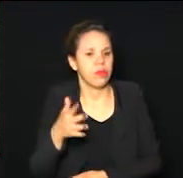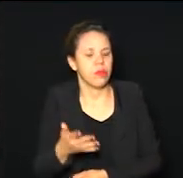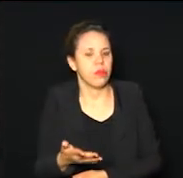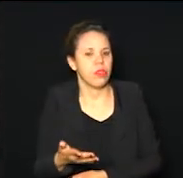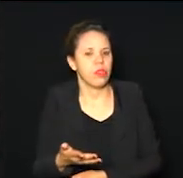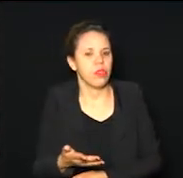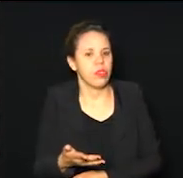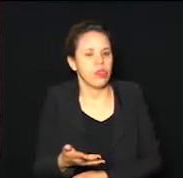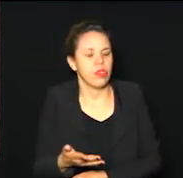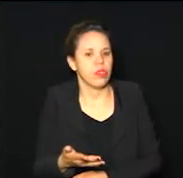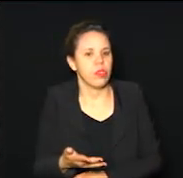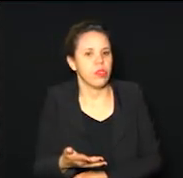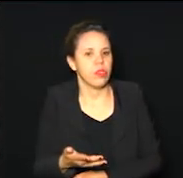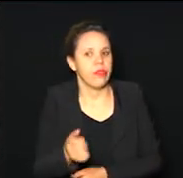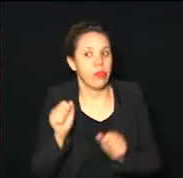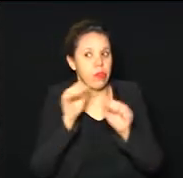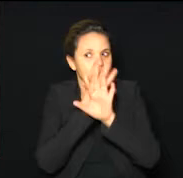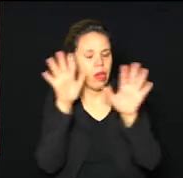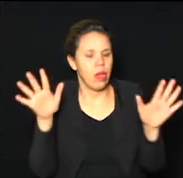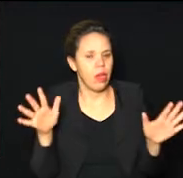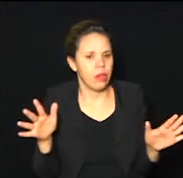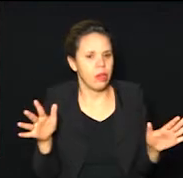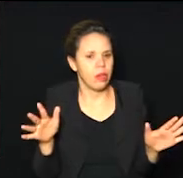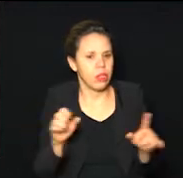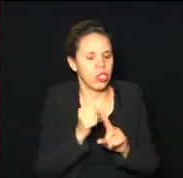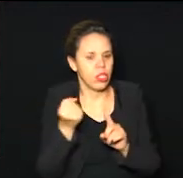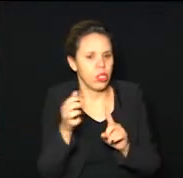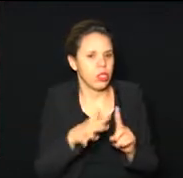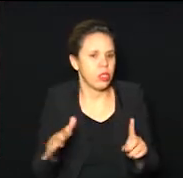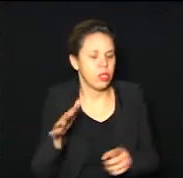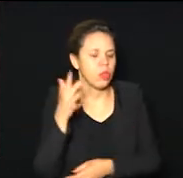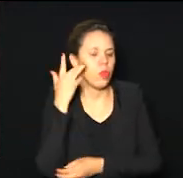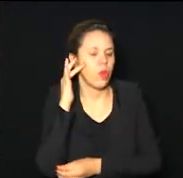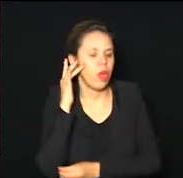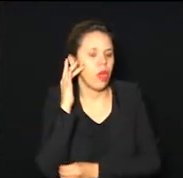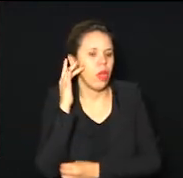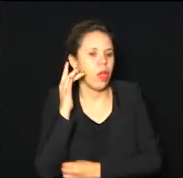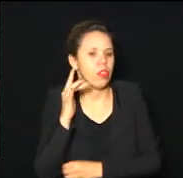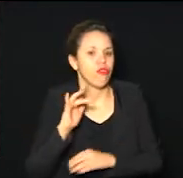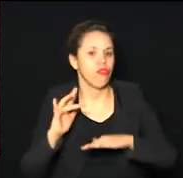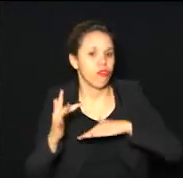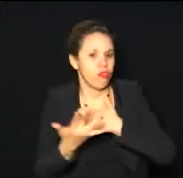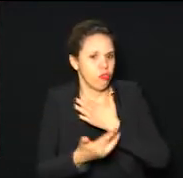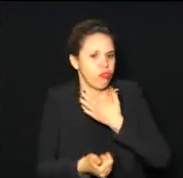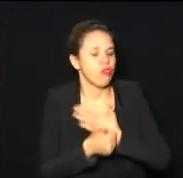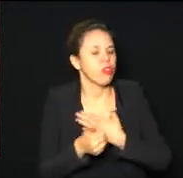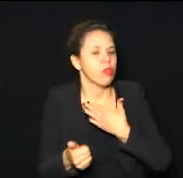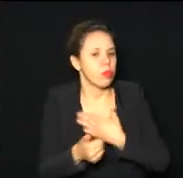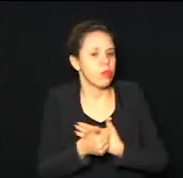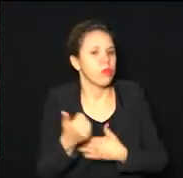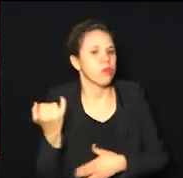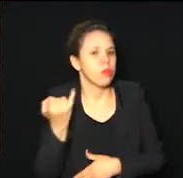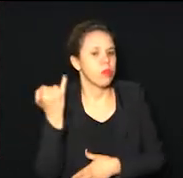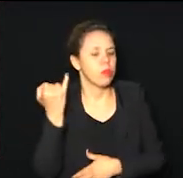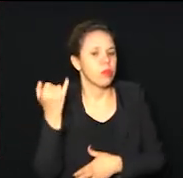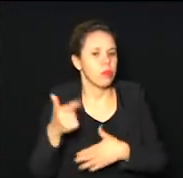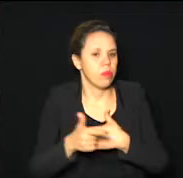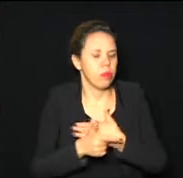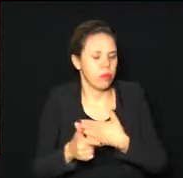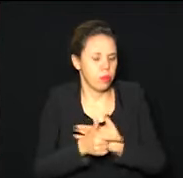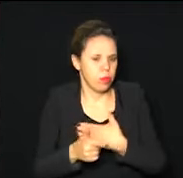ficou claro, né, para a sociedade. Eu acho que a imprensa teve um papel muito importante nisso, apesar de